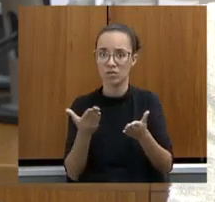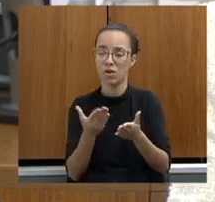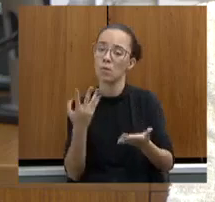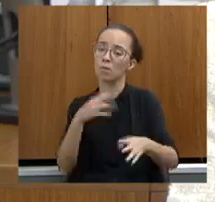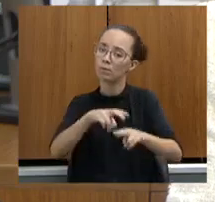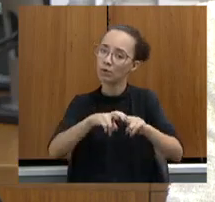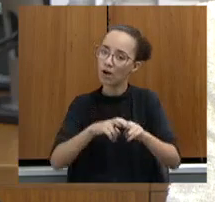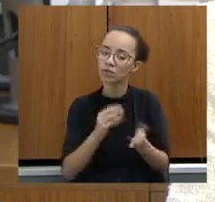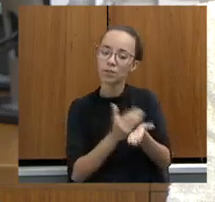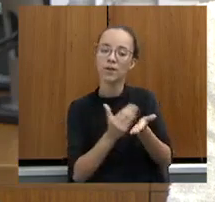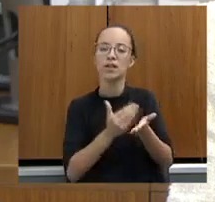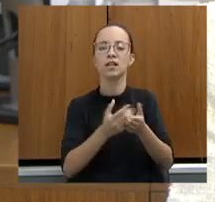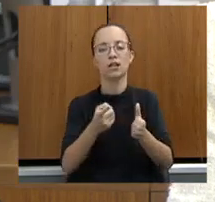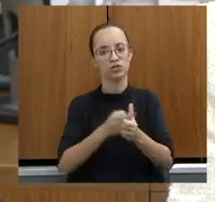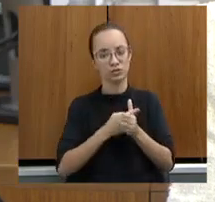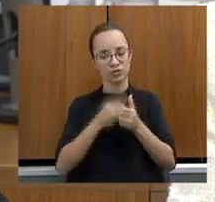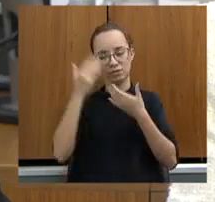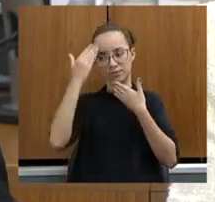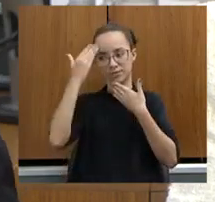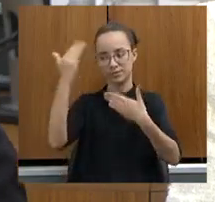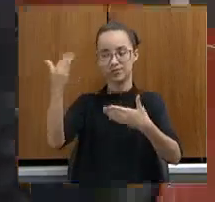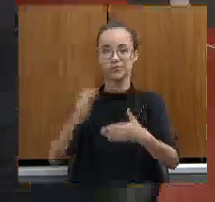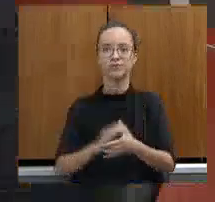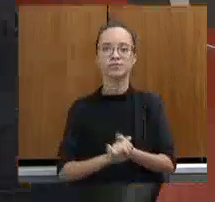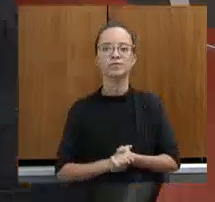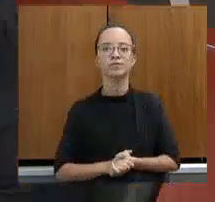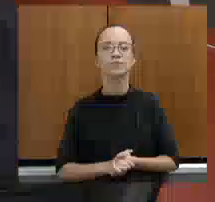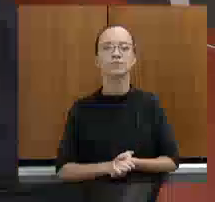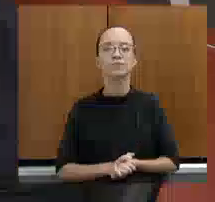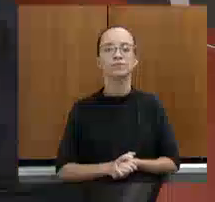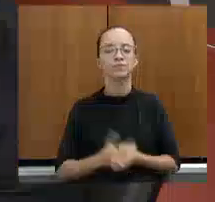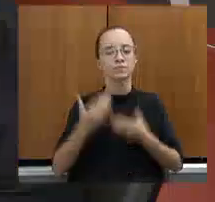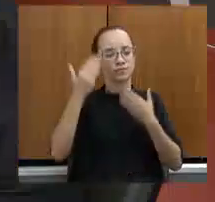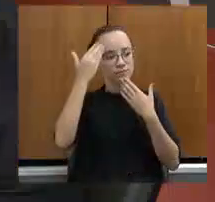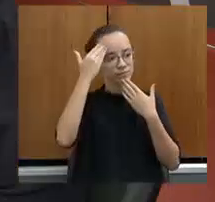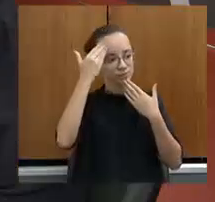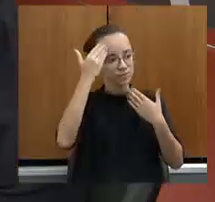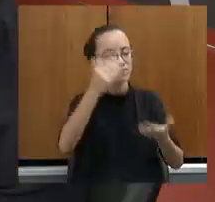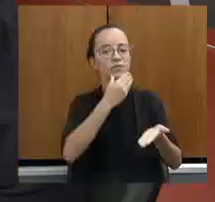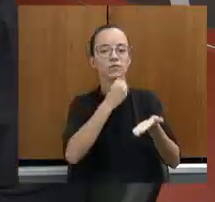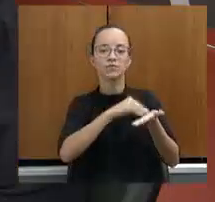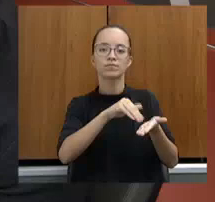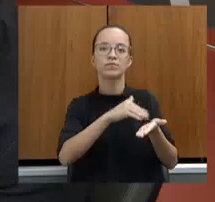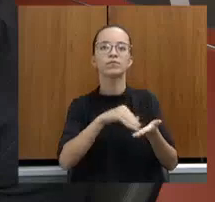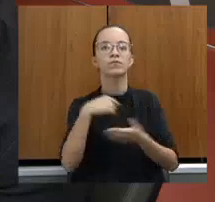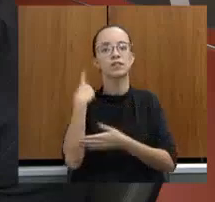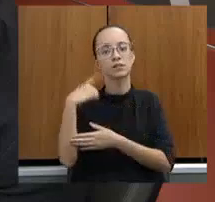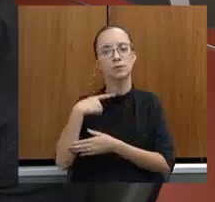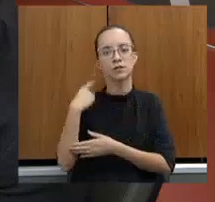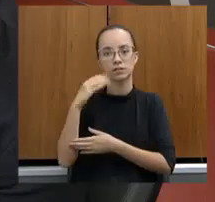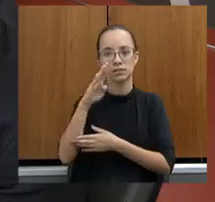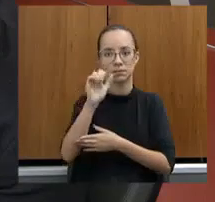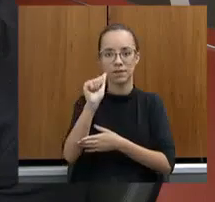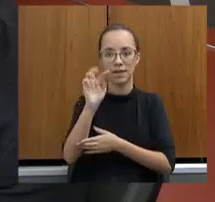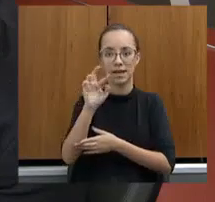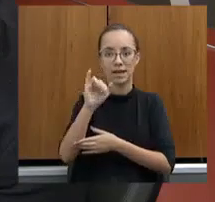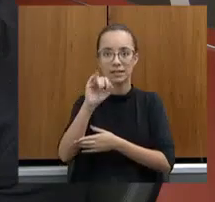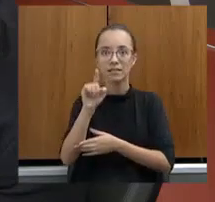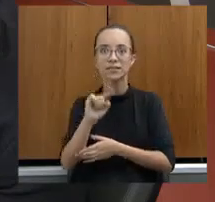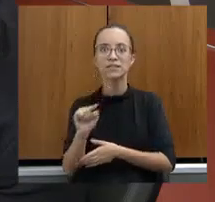estacionamento da dívida era isso muito obrigado agradeço secretária da água deputada Beatriz